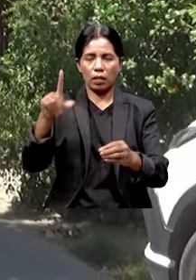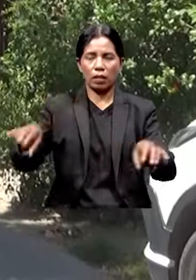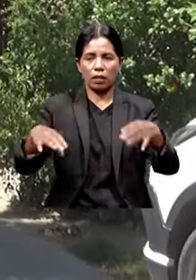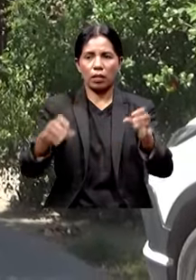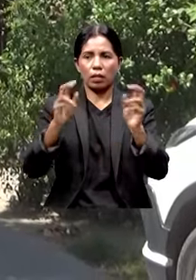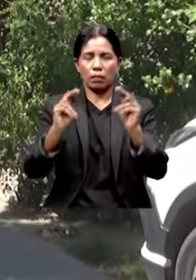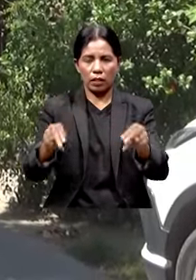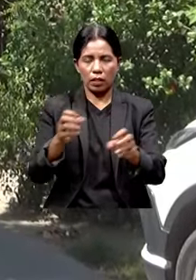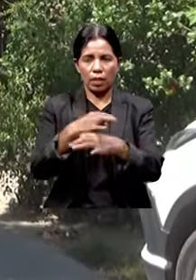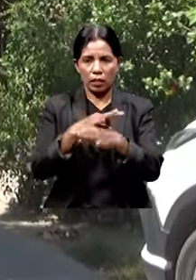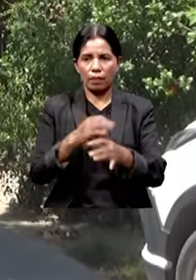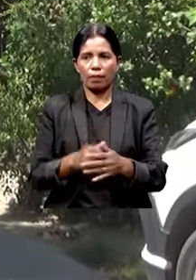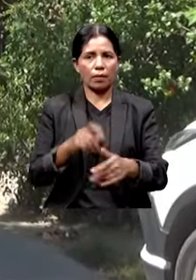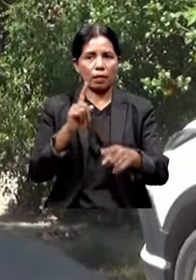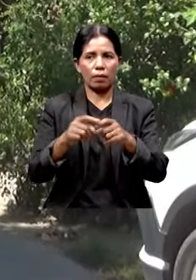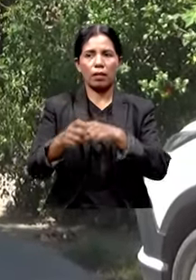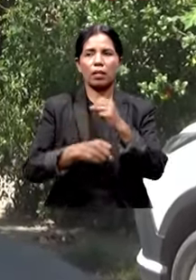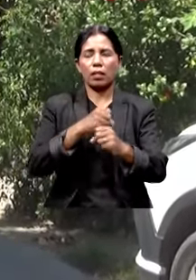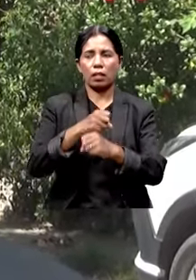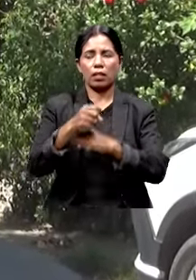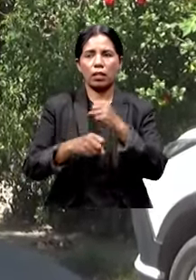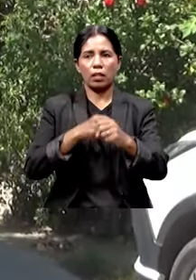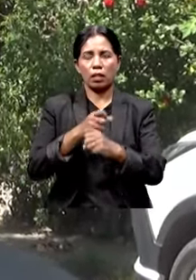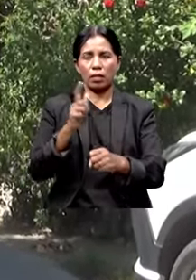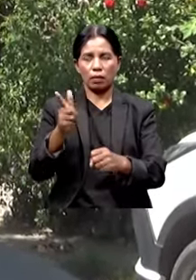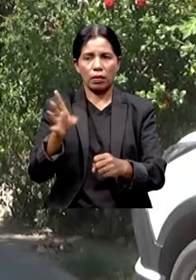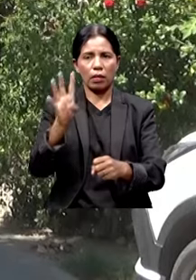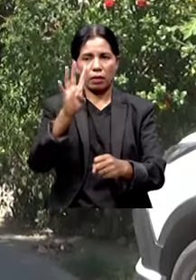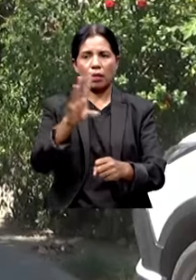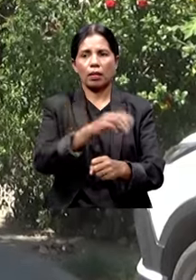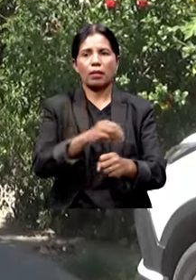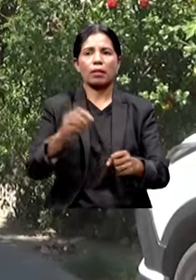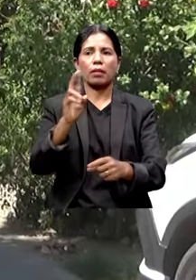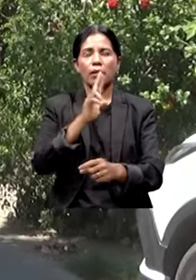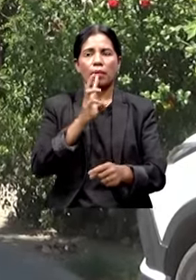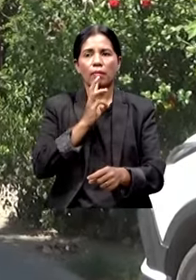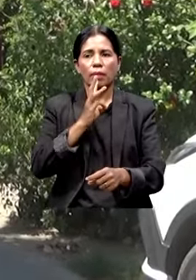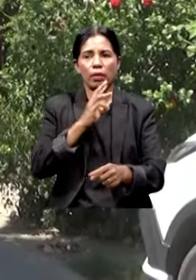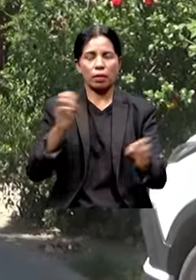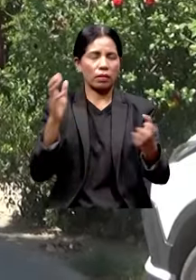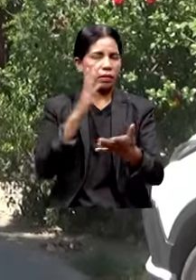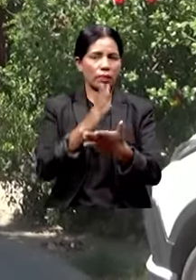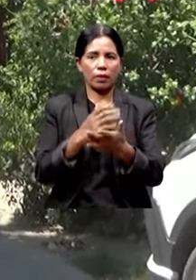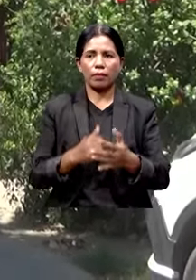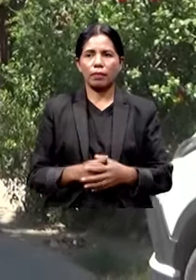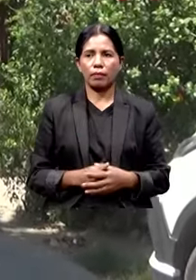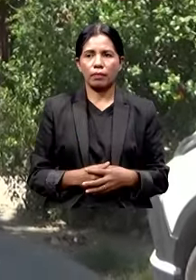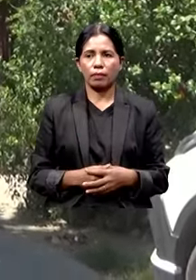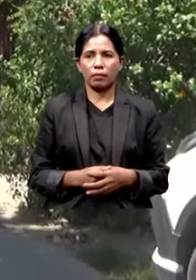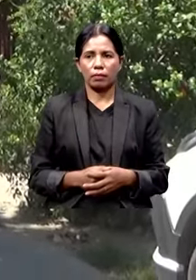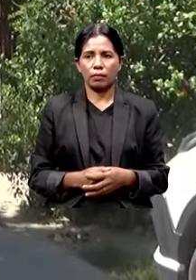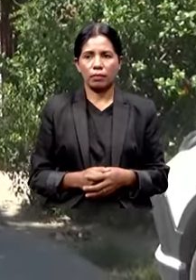ne precisa da dia. La bel ne tinha mbara kan tinha ruan ulu racing hato na ne gestão bene parado. Bahasa karizalan di